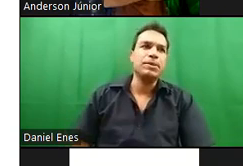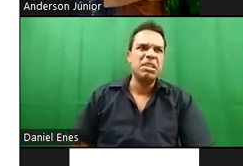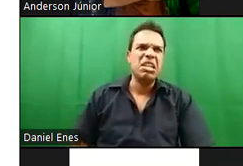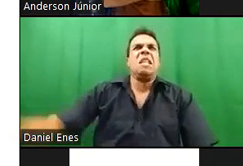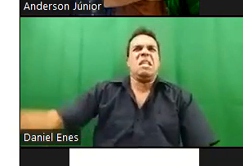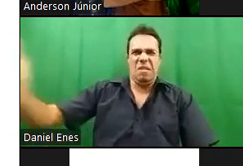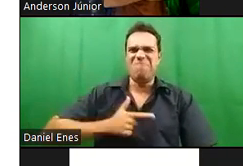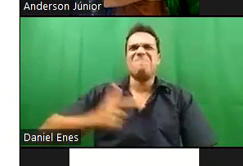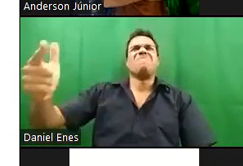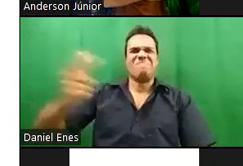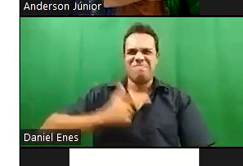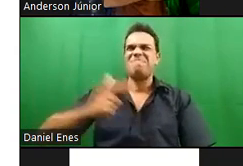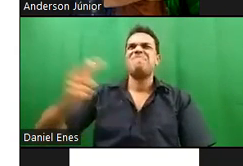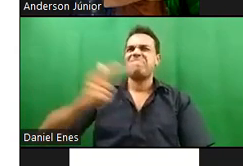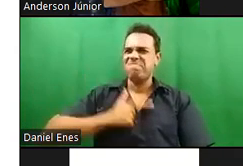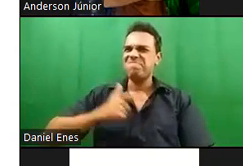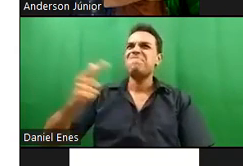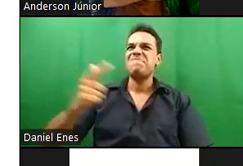feio.